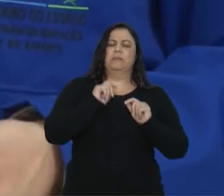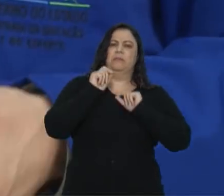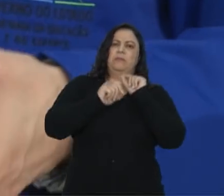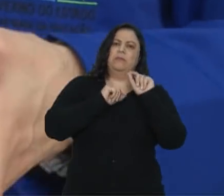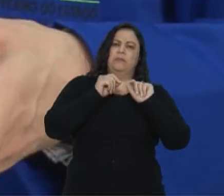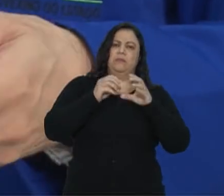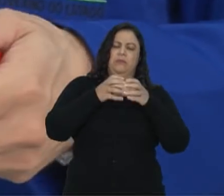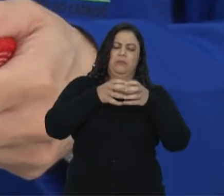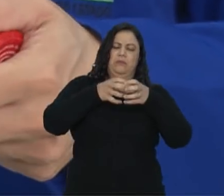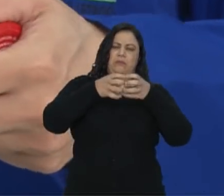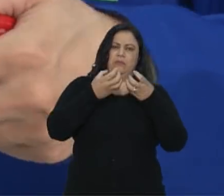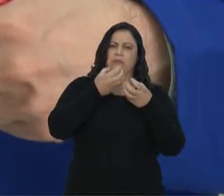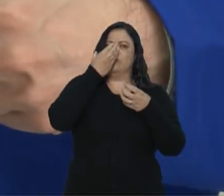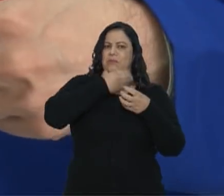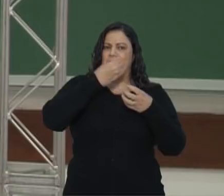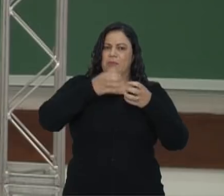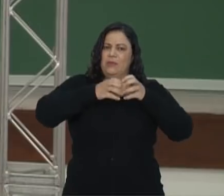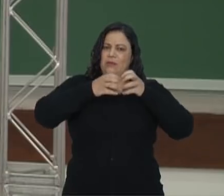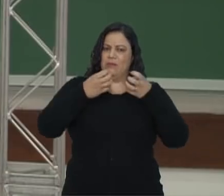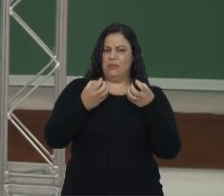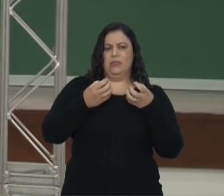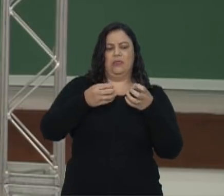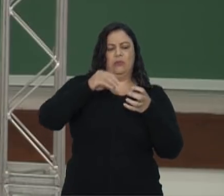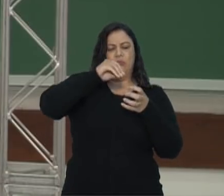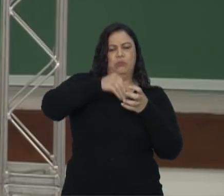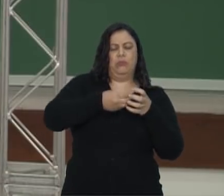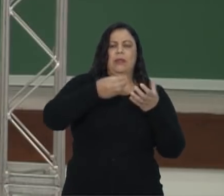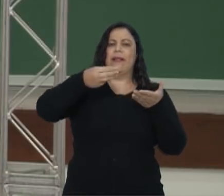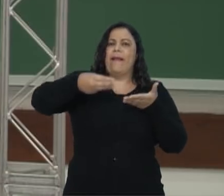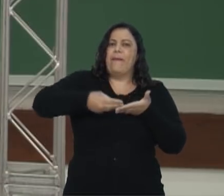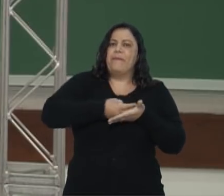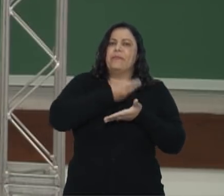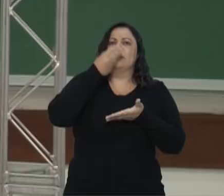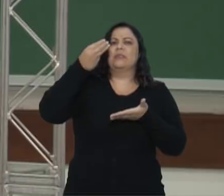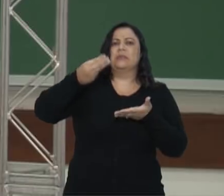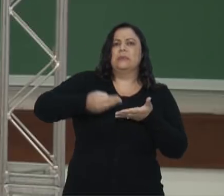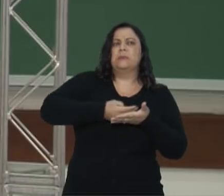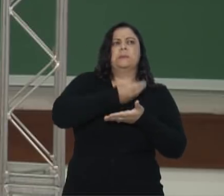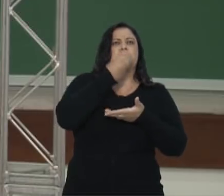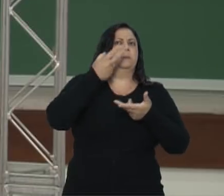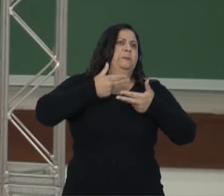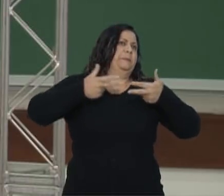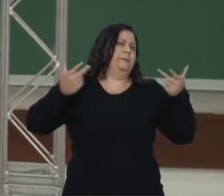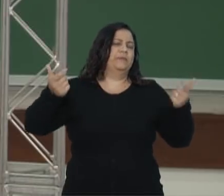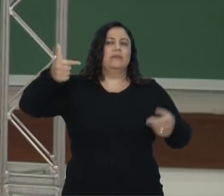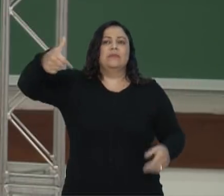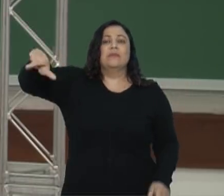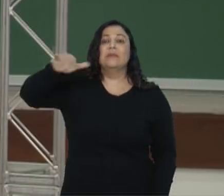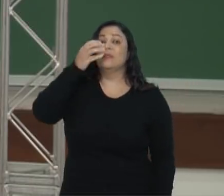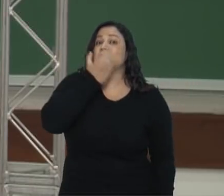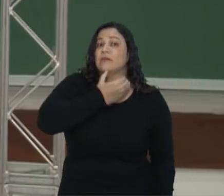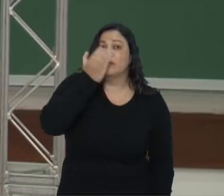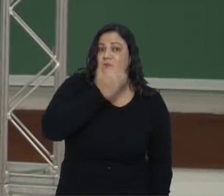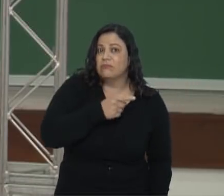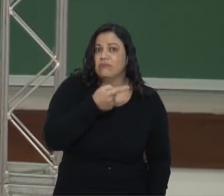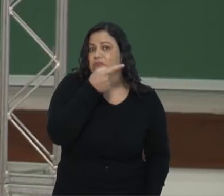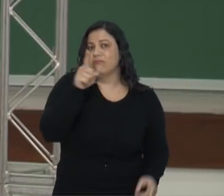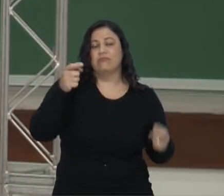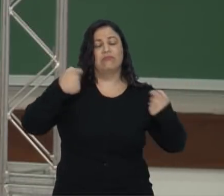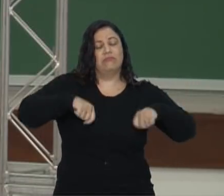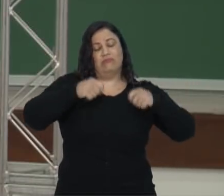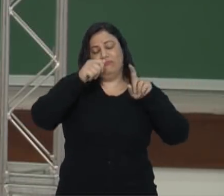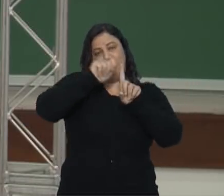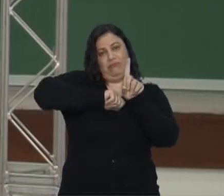maçã, pode ser casca, por exemplo, de mamão, de outras frutas que você se alimentou. Não precisa ser necessariamente